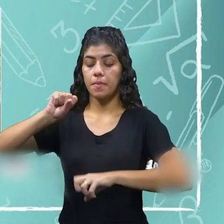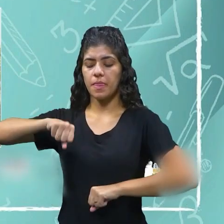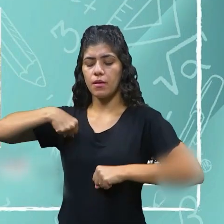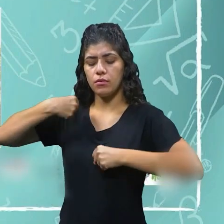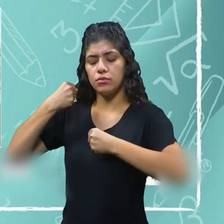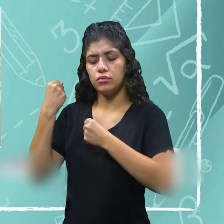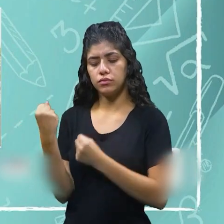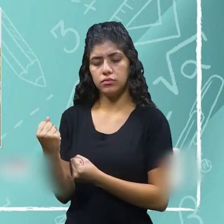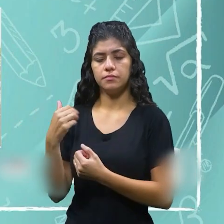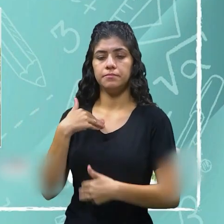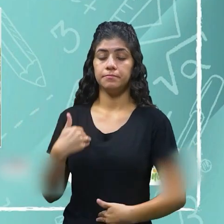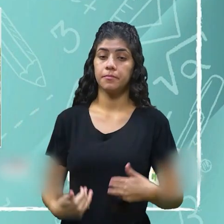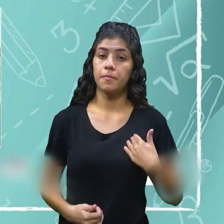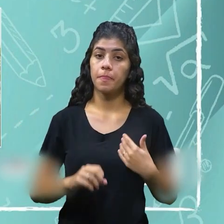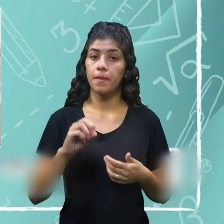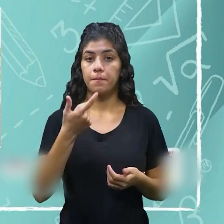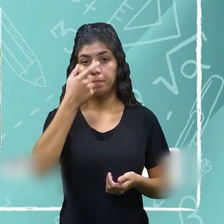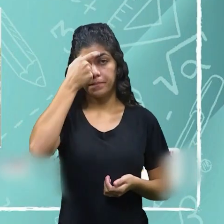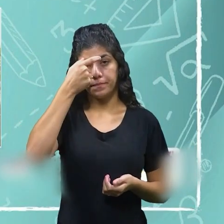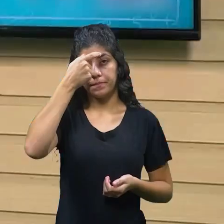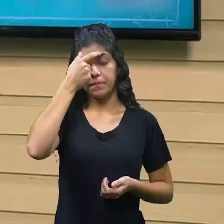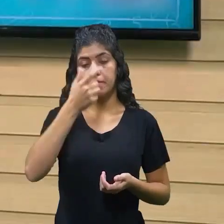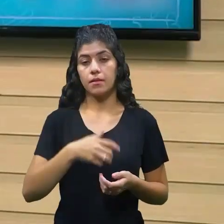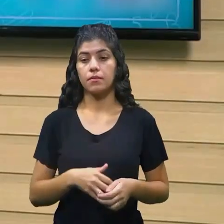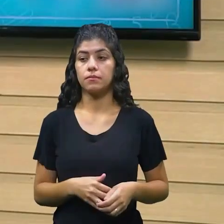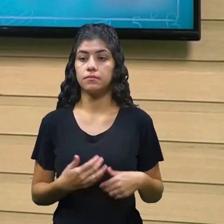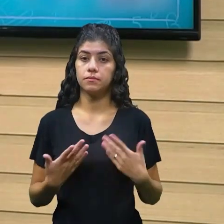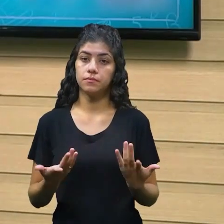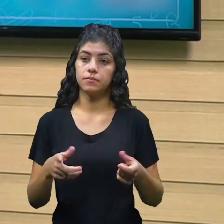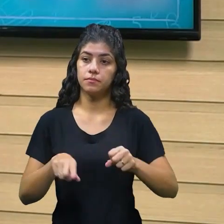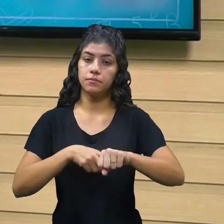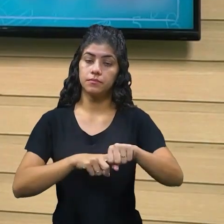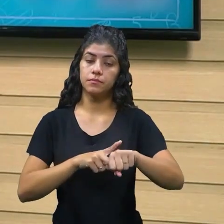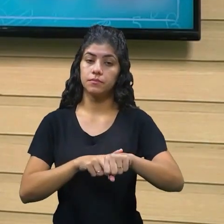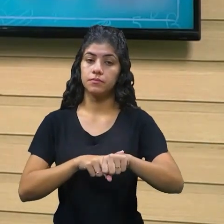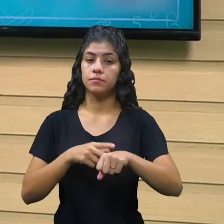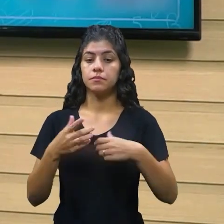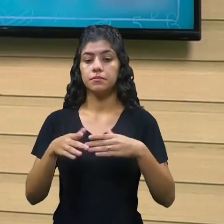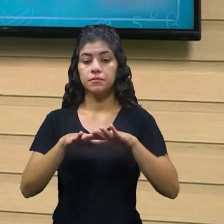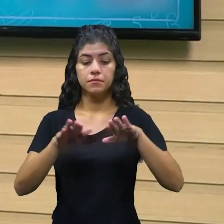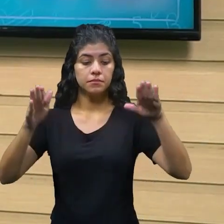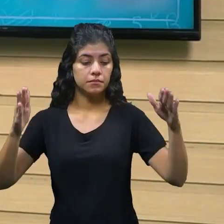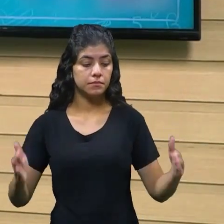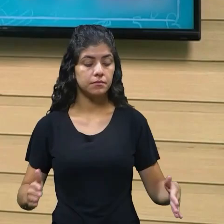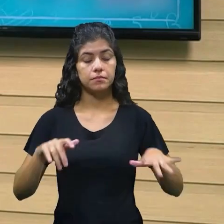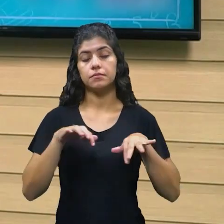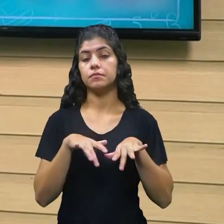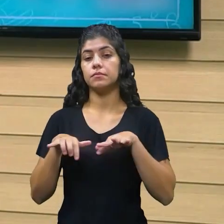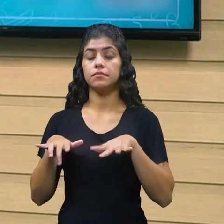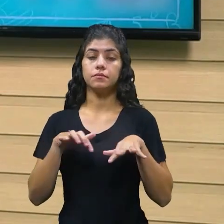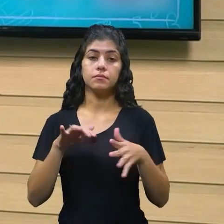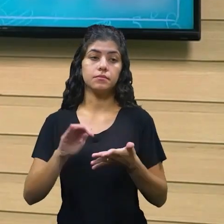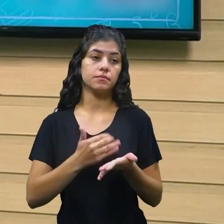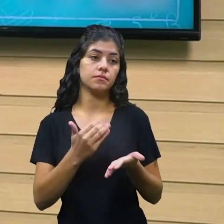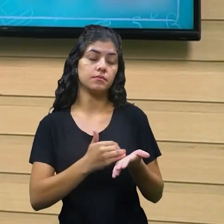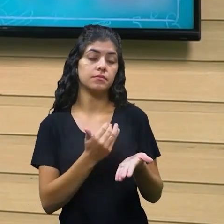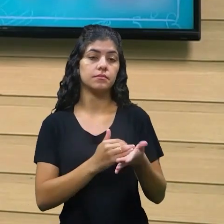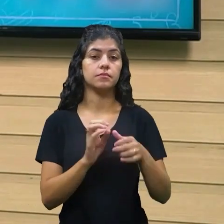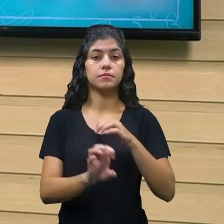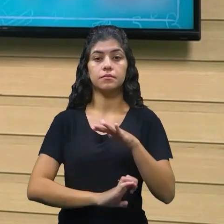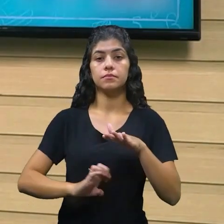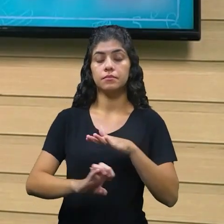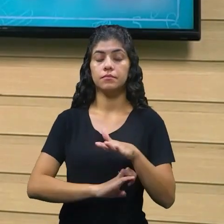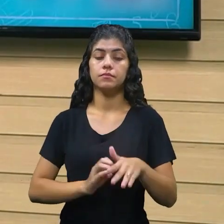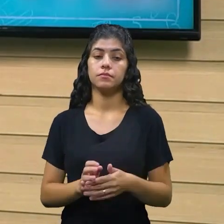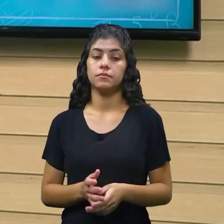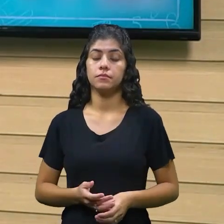ou intelectual. Então, nesse momento, você está ali no escritório, você é secretário de uma empresa, de um órgão